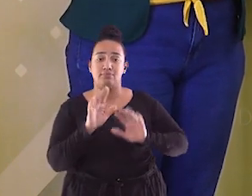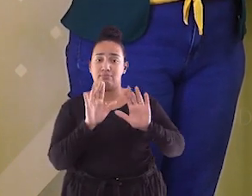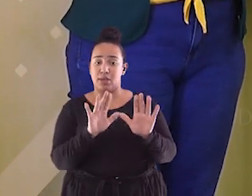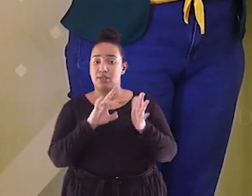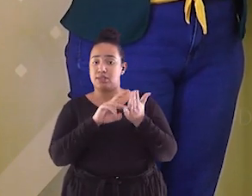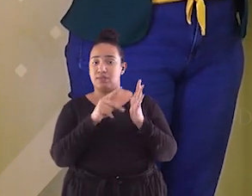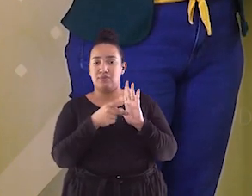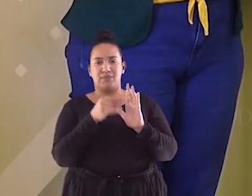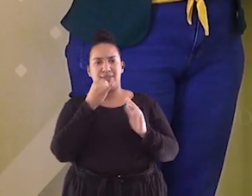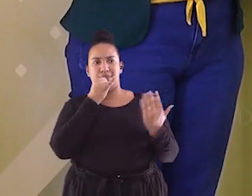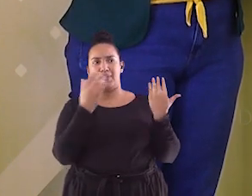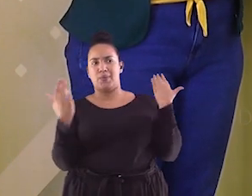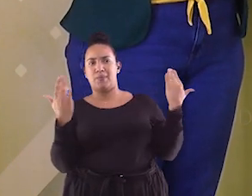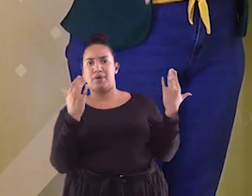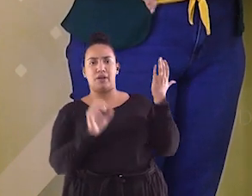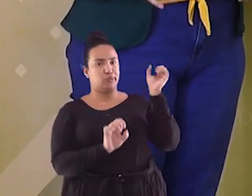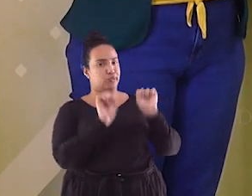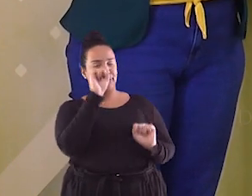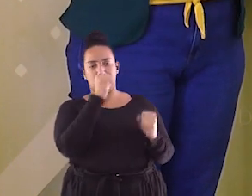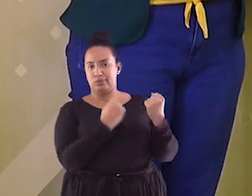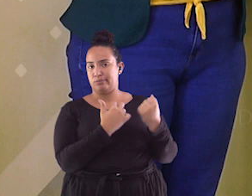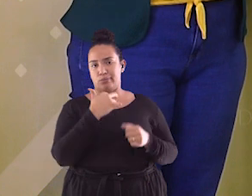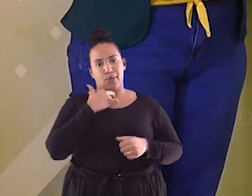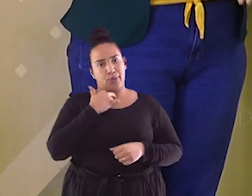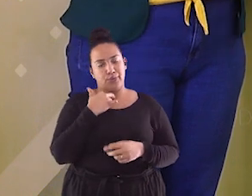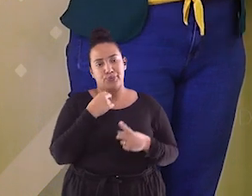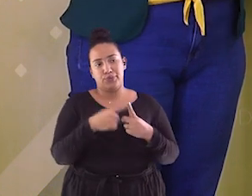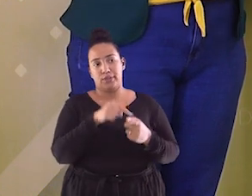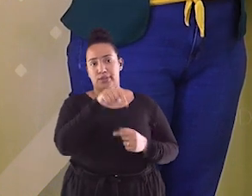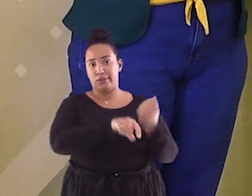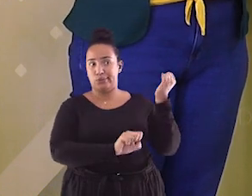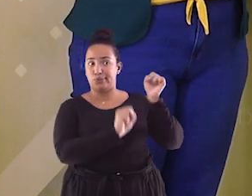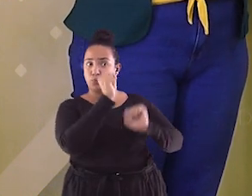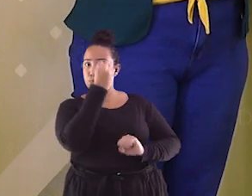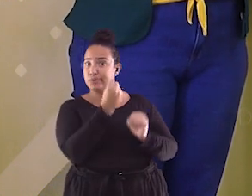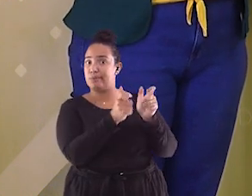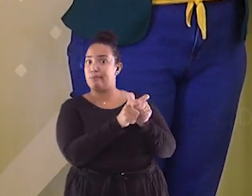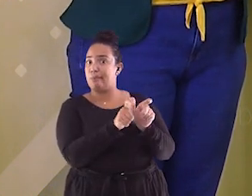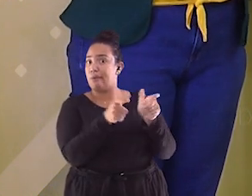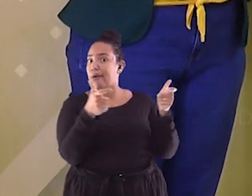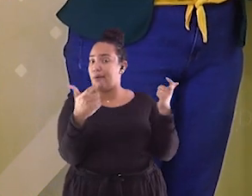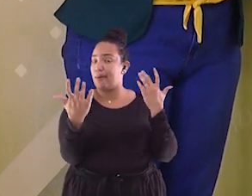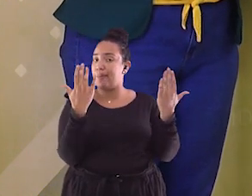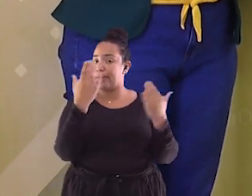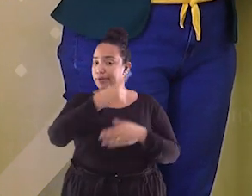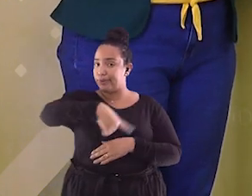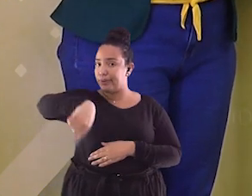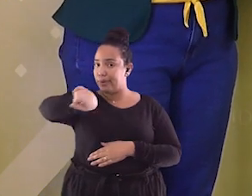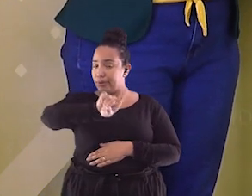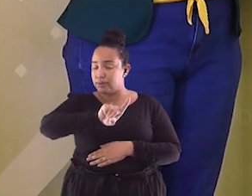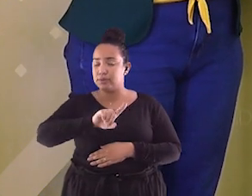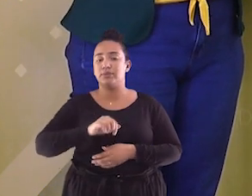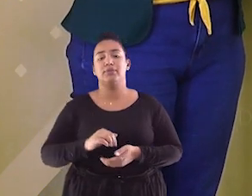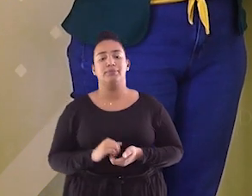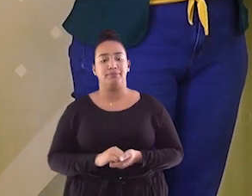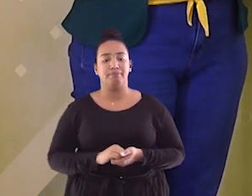ser comparado com as indústrias, afinal, o que elas causam é muito maior do que nós poderíamos fazer.